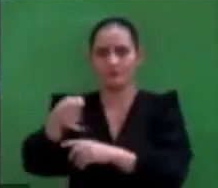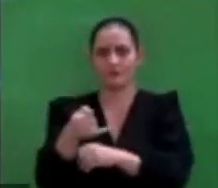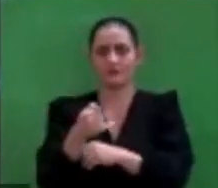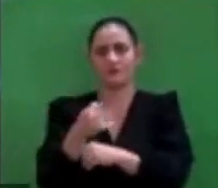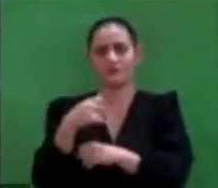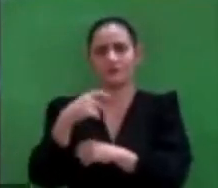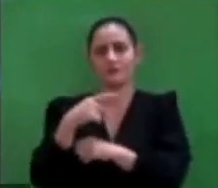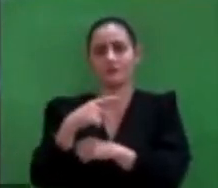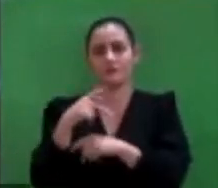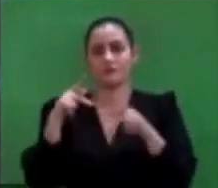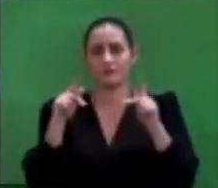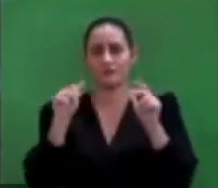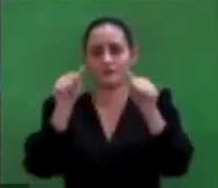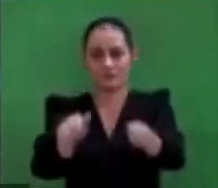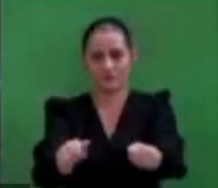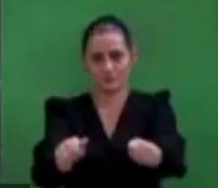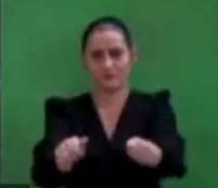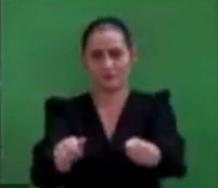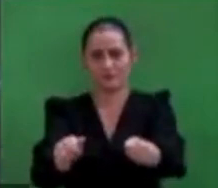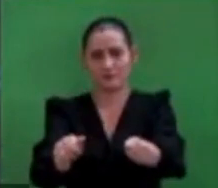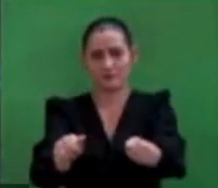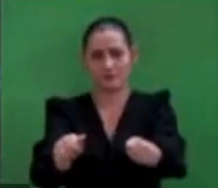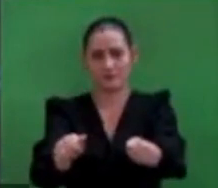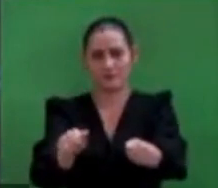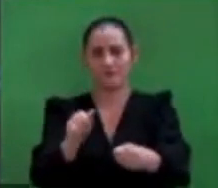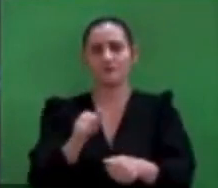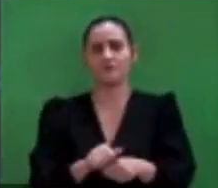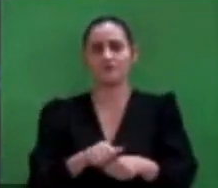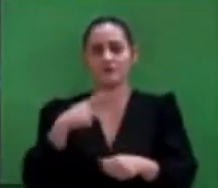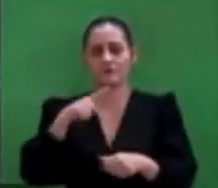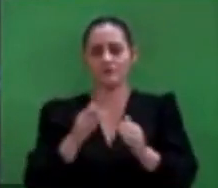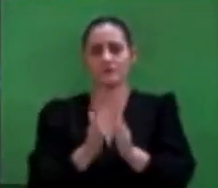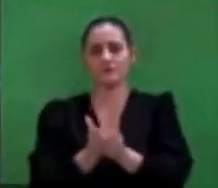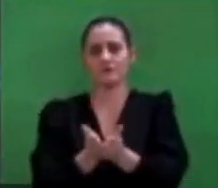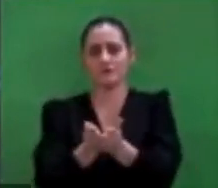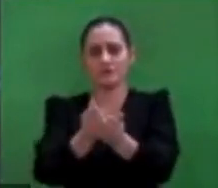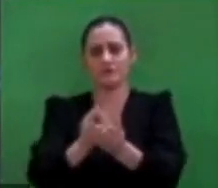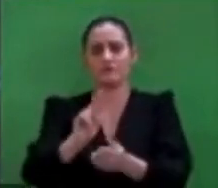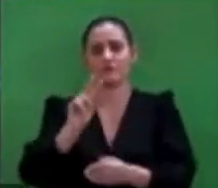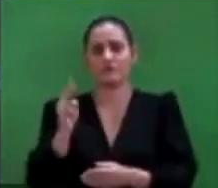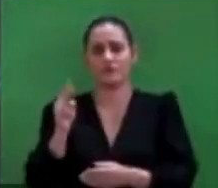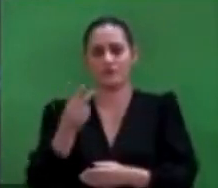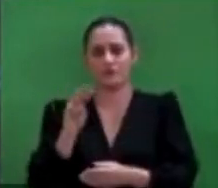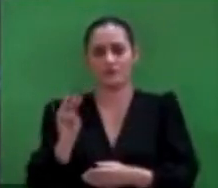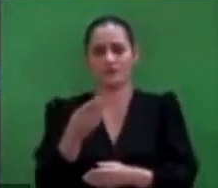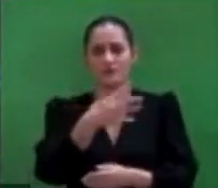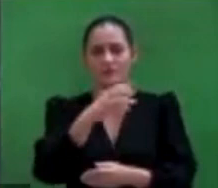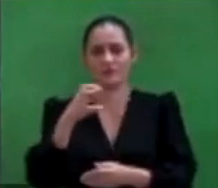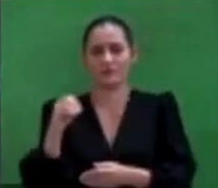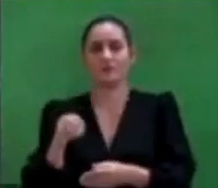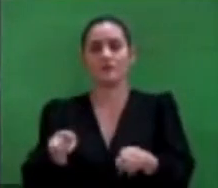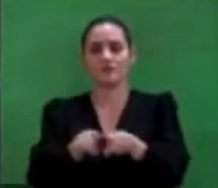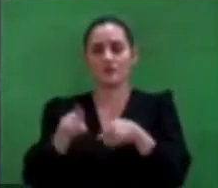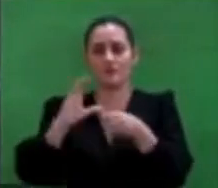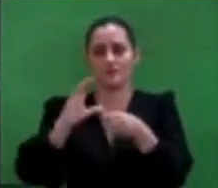Axe, na Guadalmar, 47 milhões e meio. Plácio de Castro, 2 milhões e 400. Capixaba e